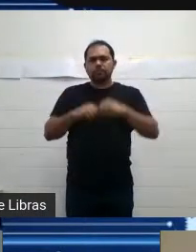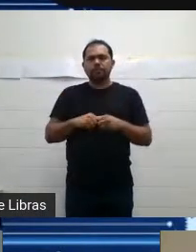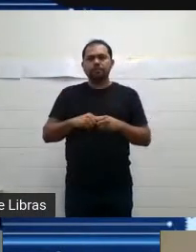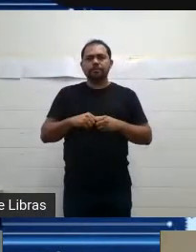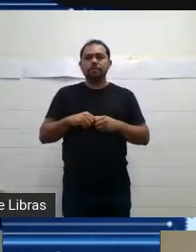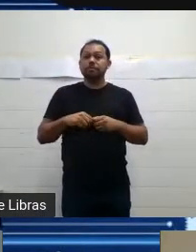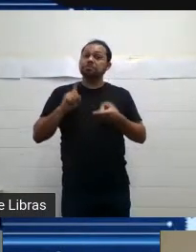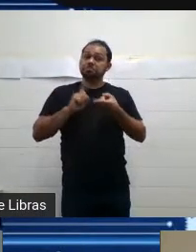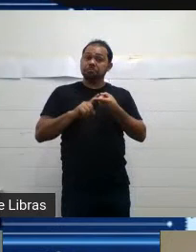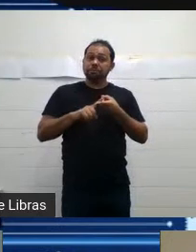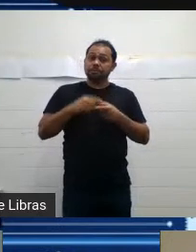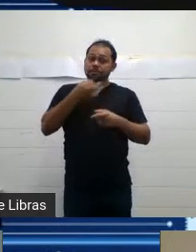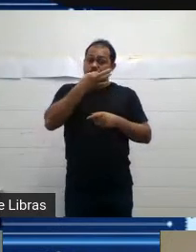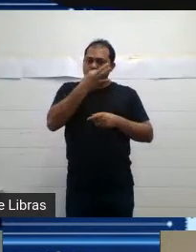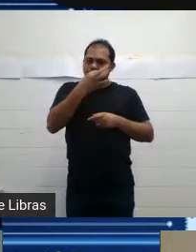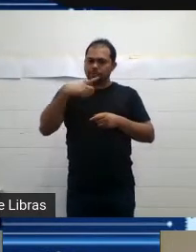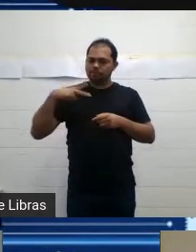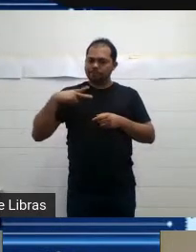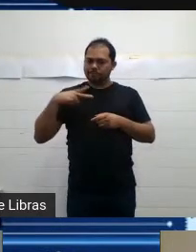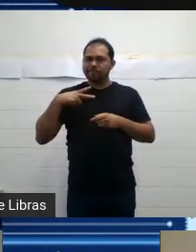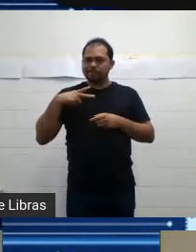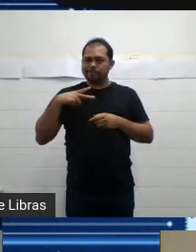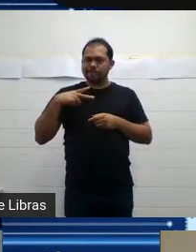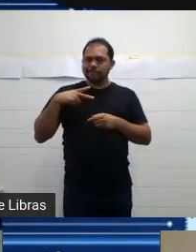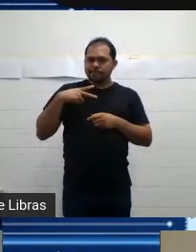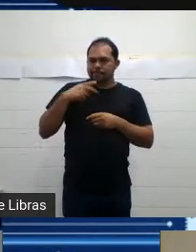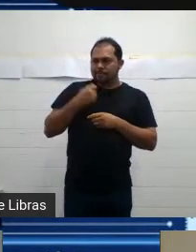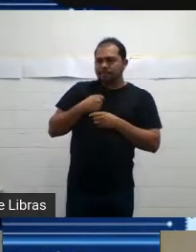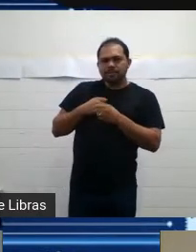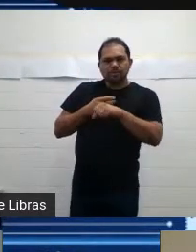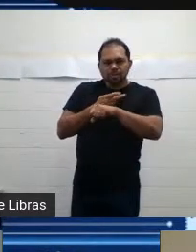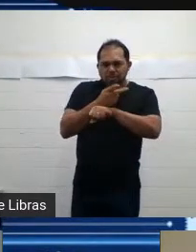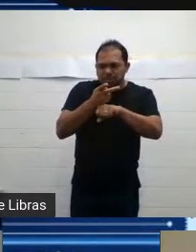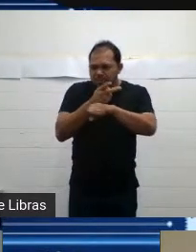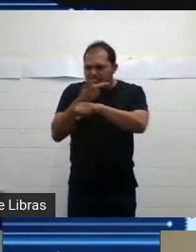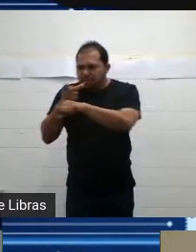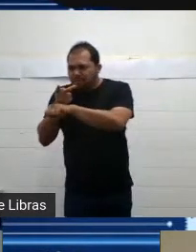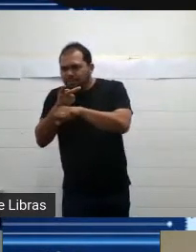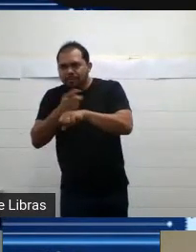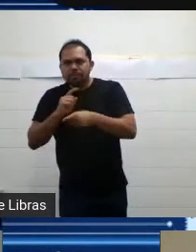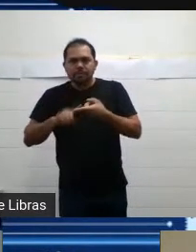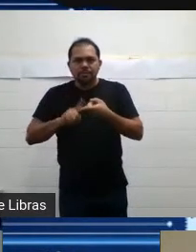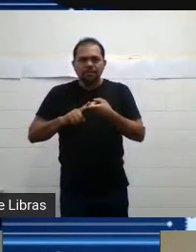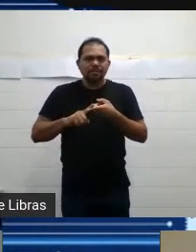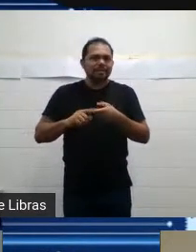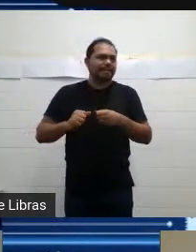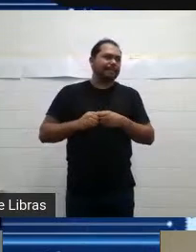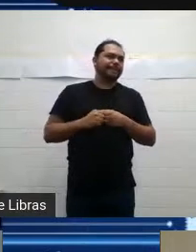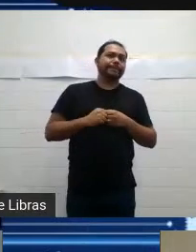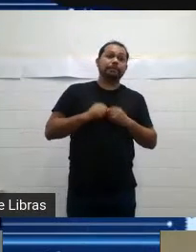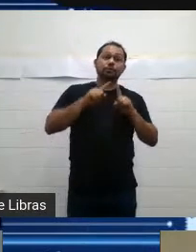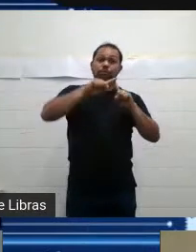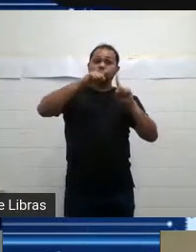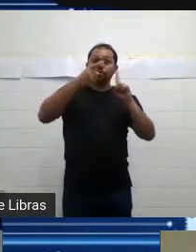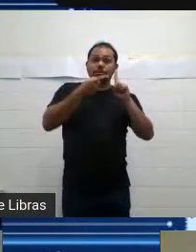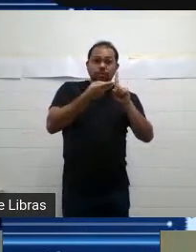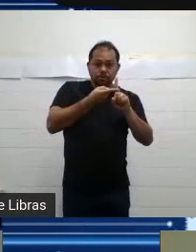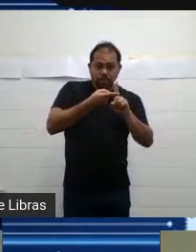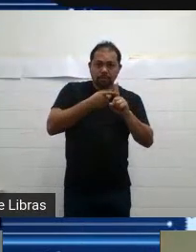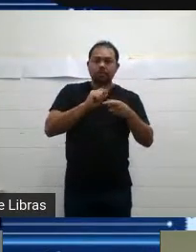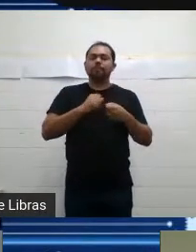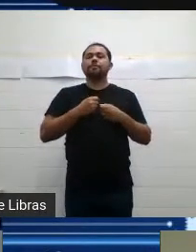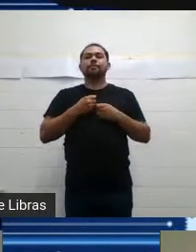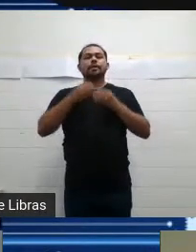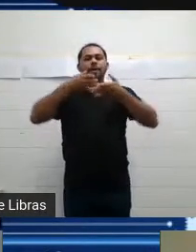particularmente, eu fiz o mestrado, encarei no período puerpério, licença maternidade. Então, pensei em